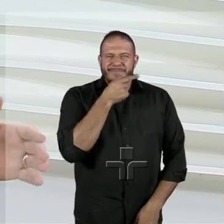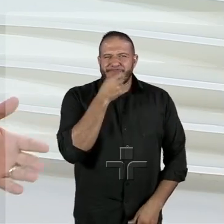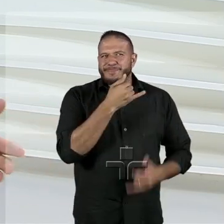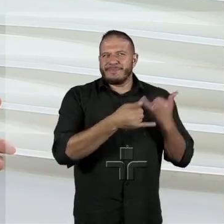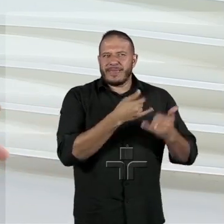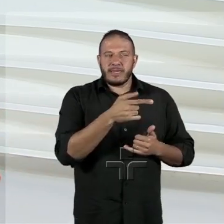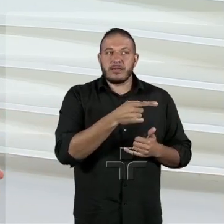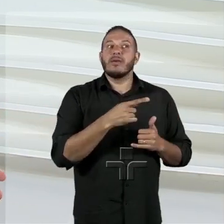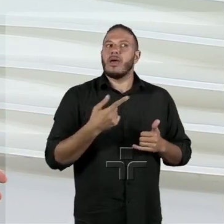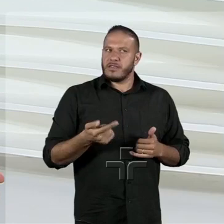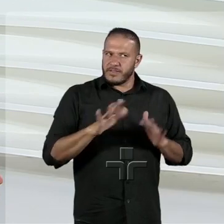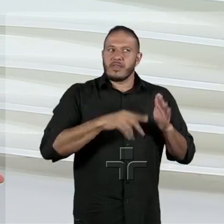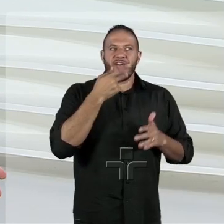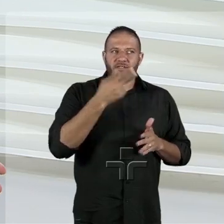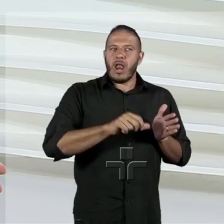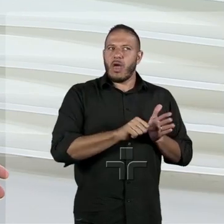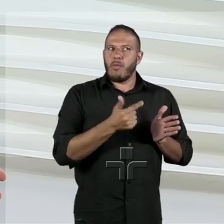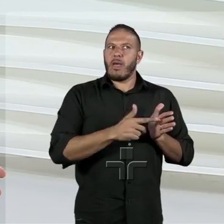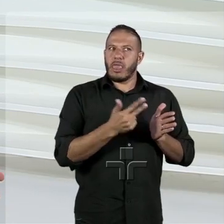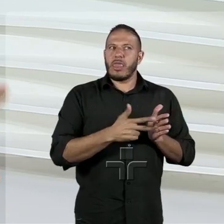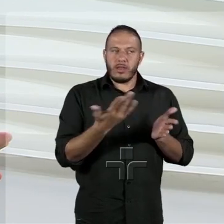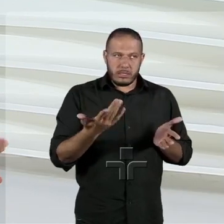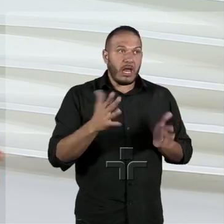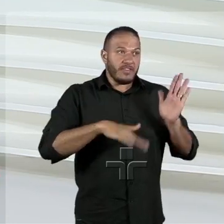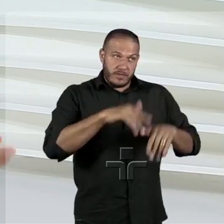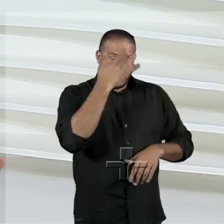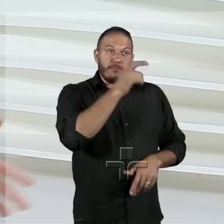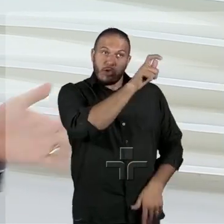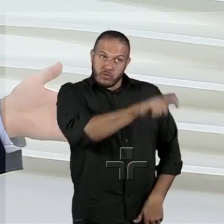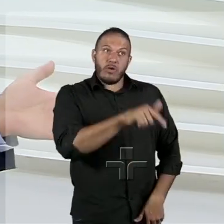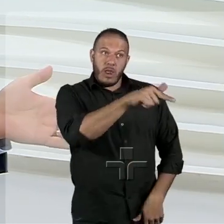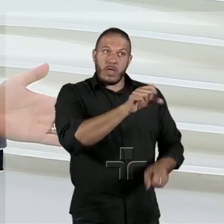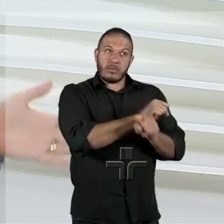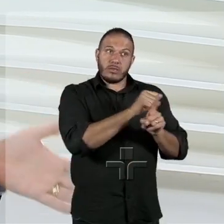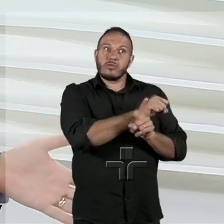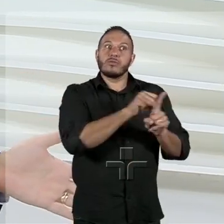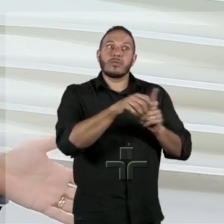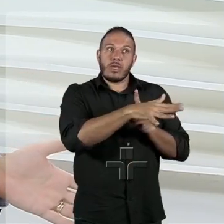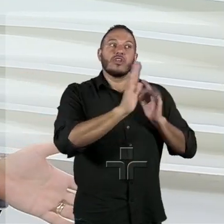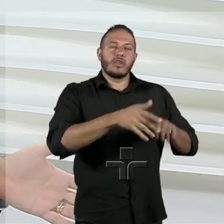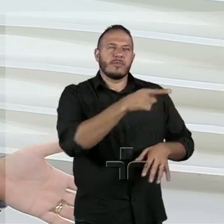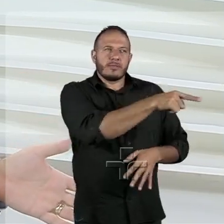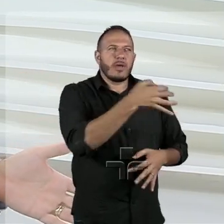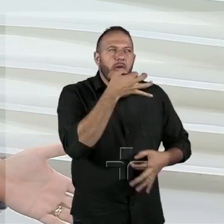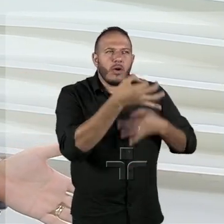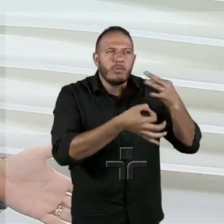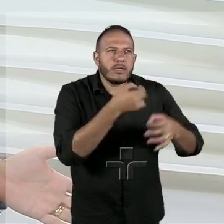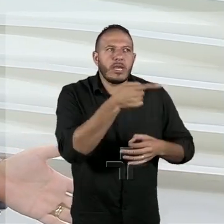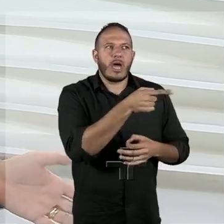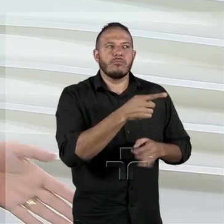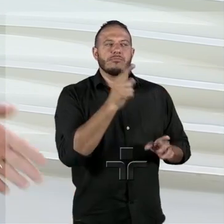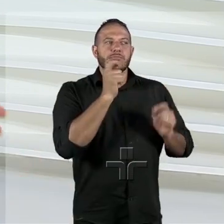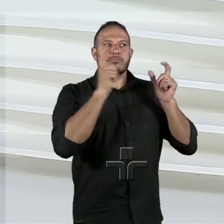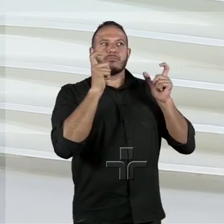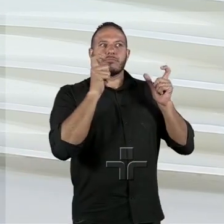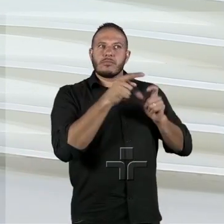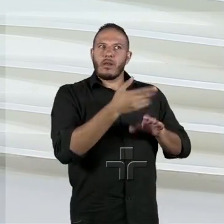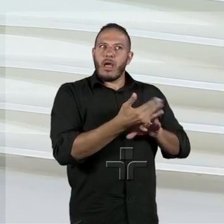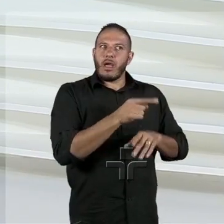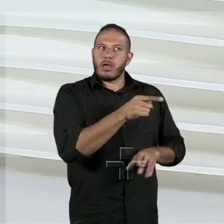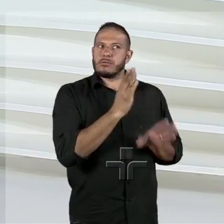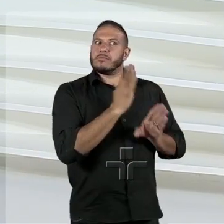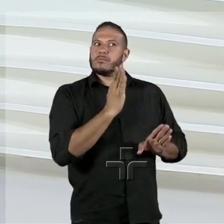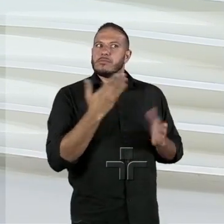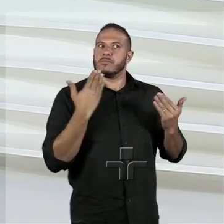falando isso. Quantas vezes, talvez, algumas pessoas da sociedade tenham visto algum comentário que poderia ter despertado? A escola, é